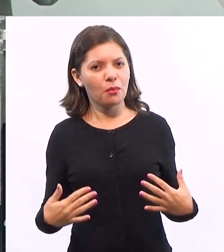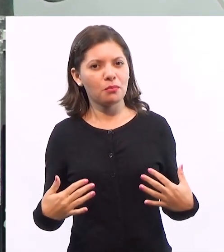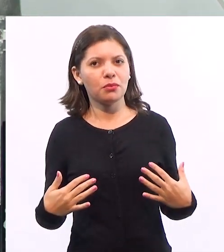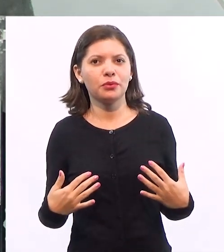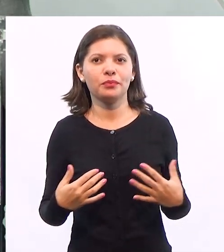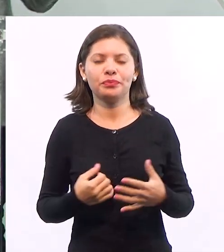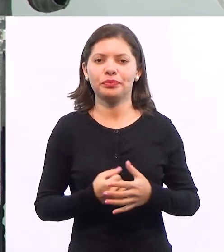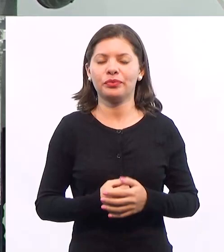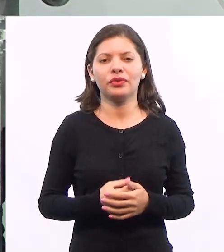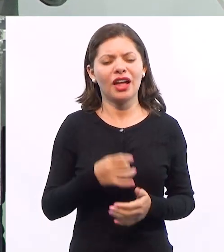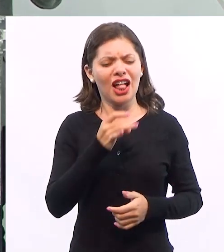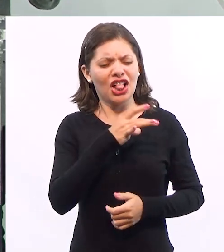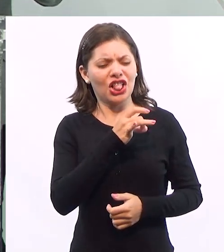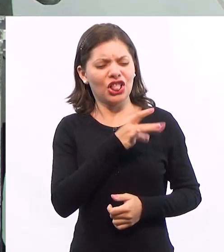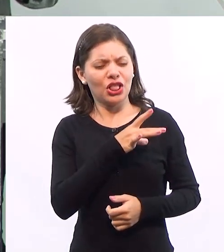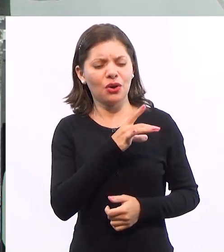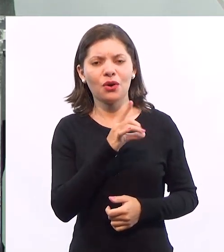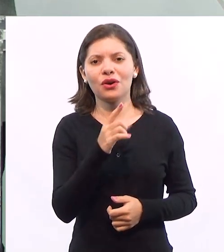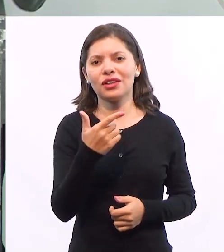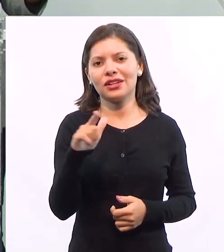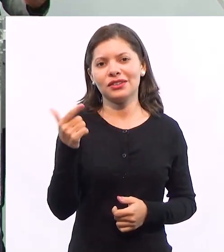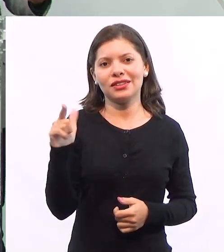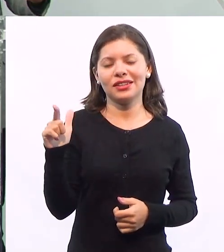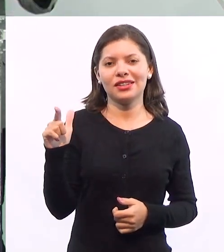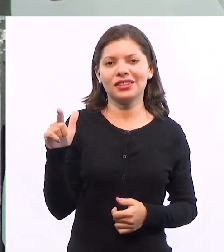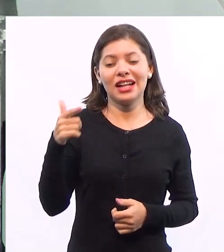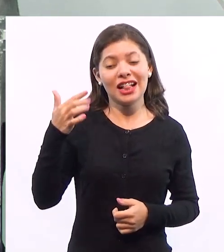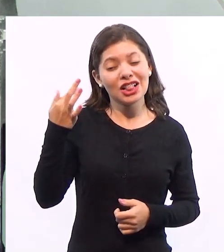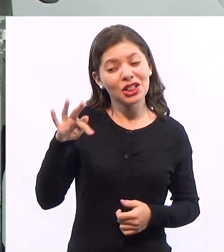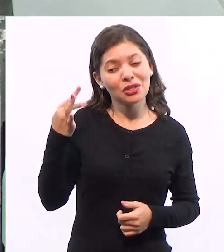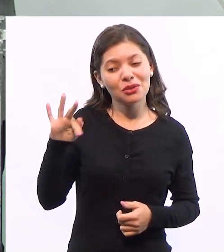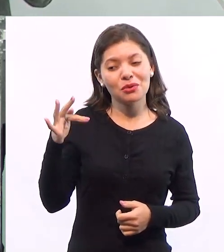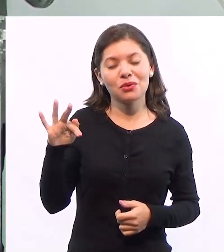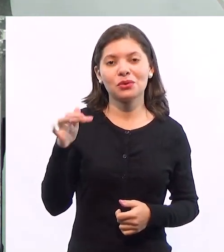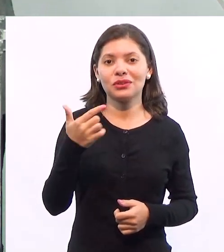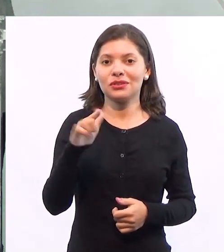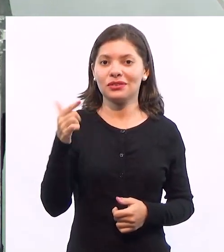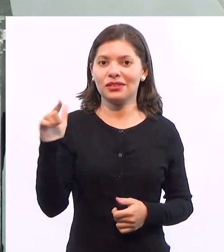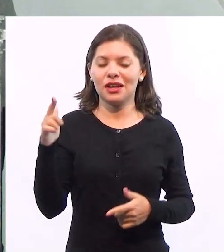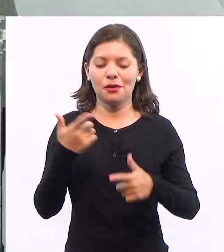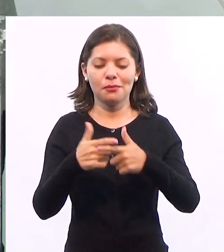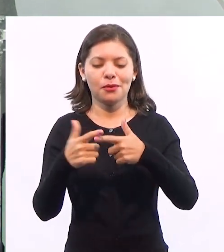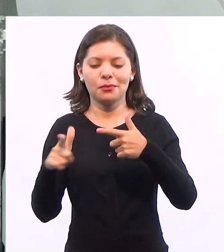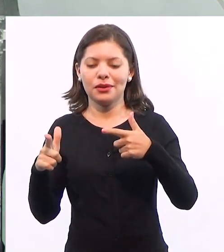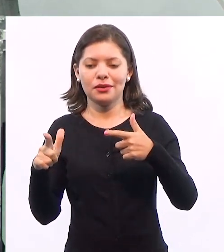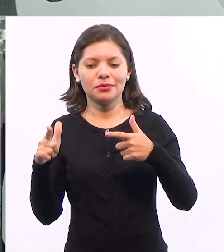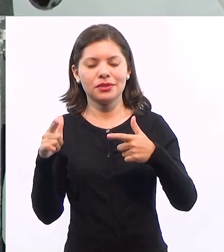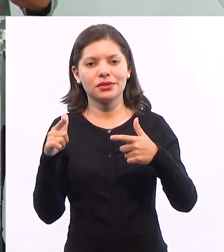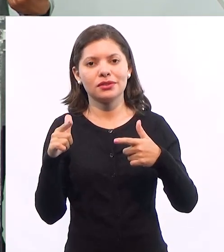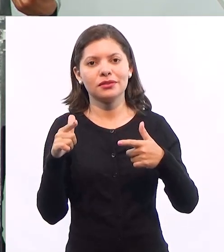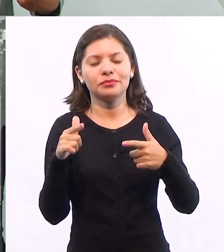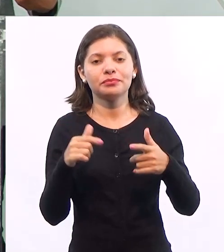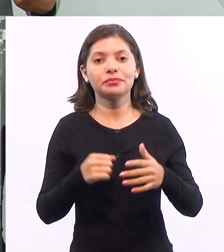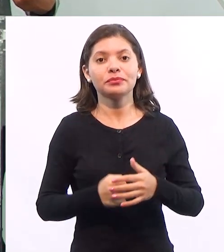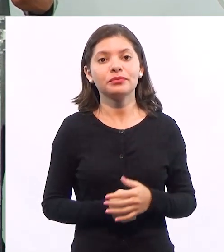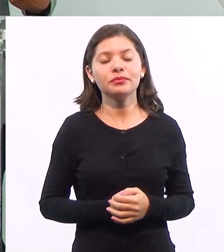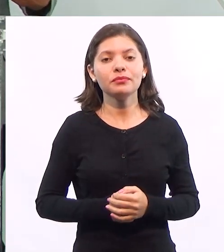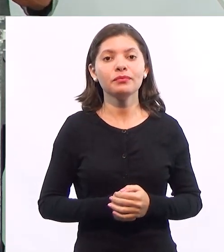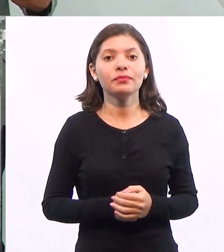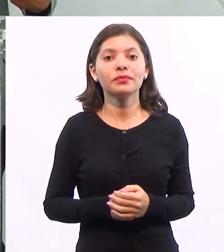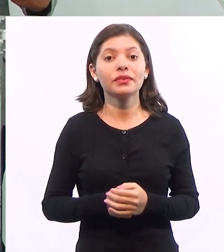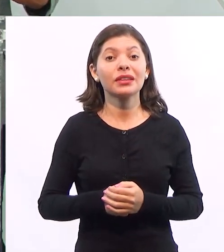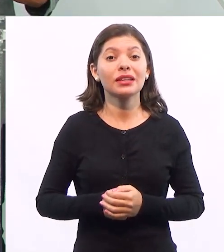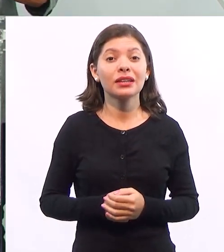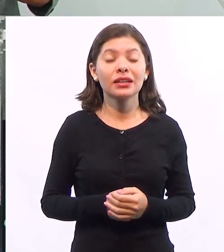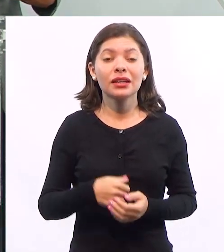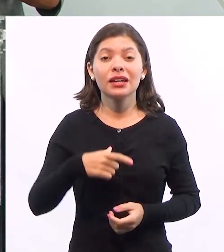que funcione sem dores, tá? Sem problemas, tá? Essa é a função desta organização corpo humano. E eu